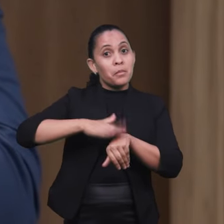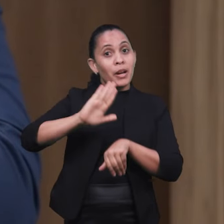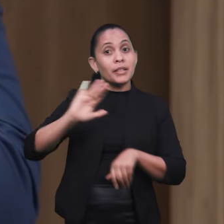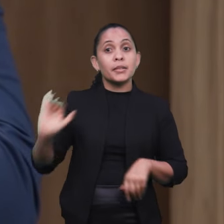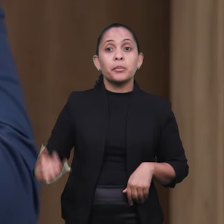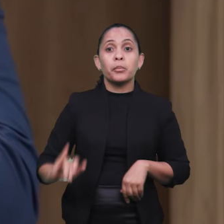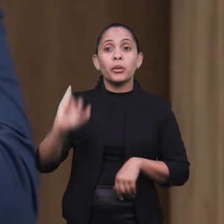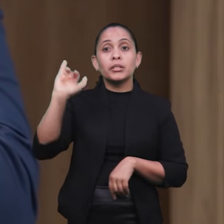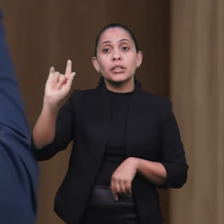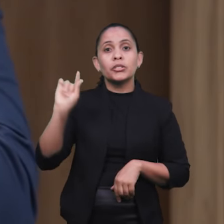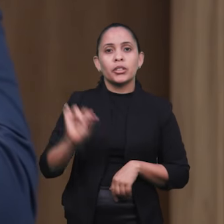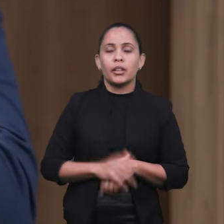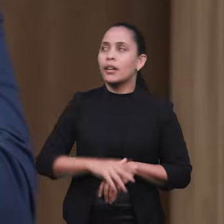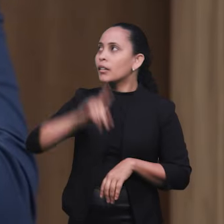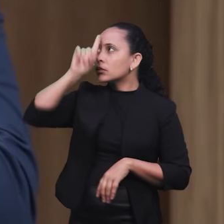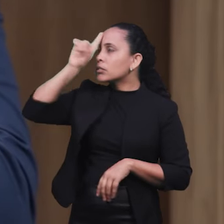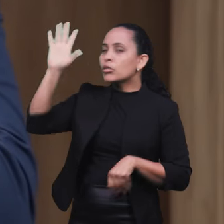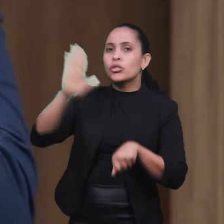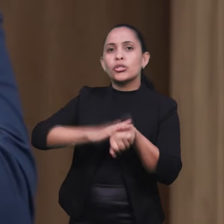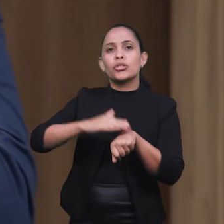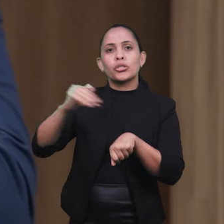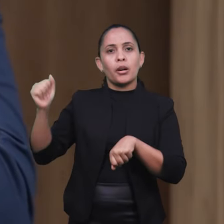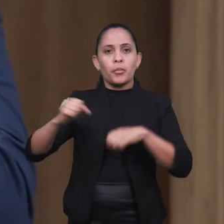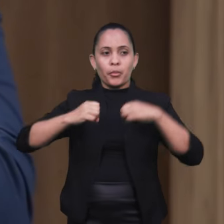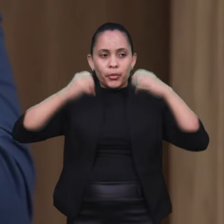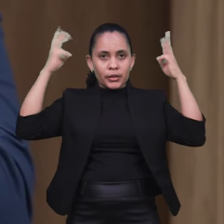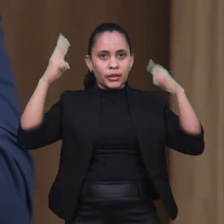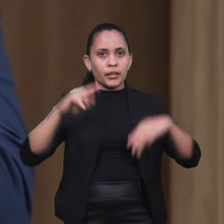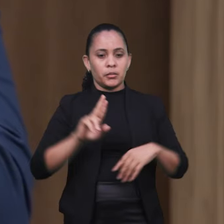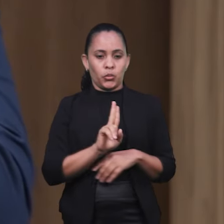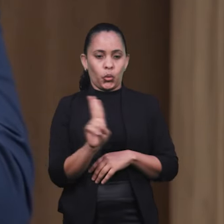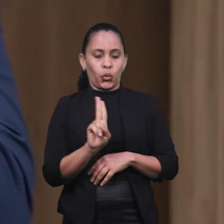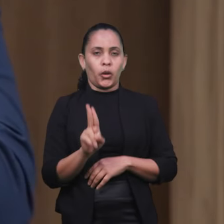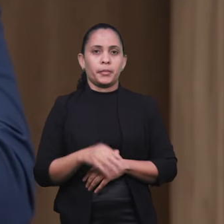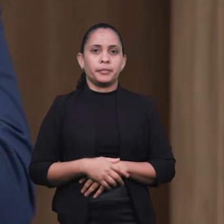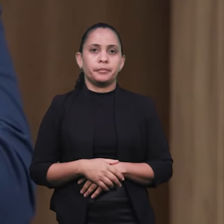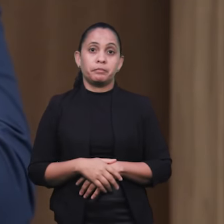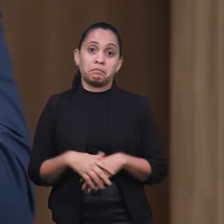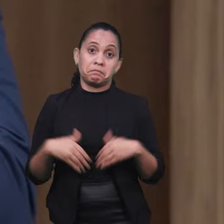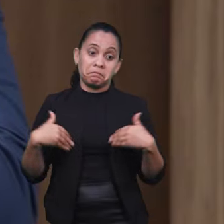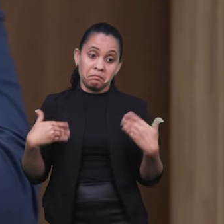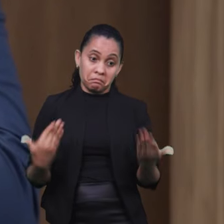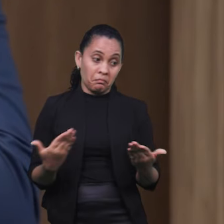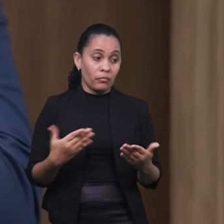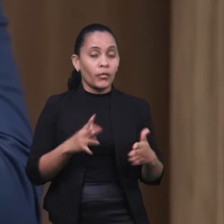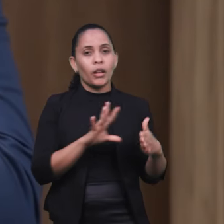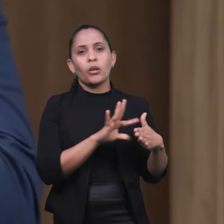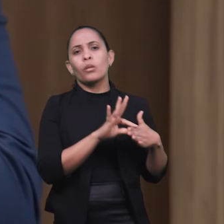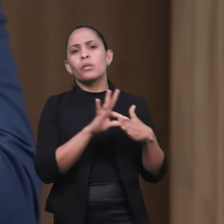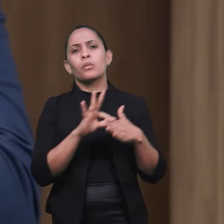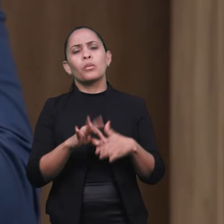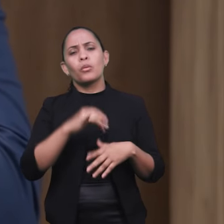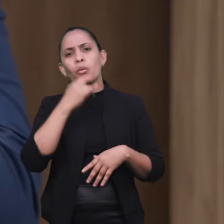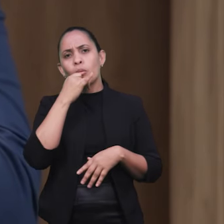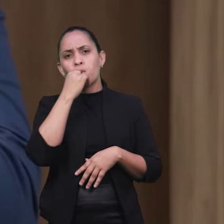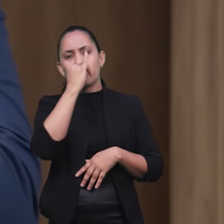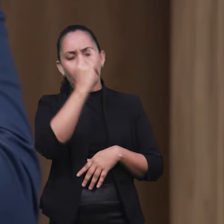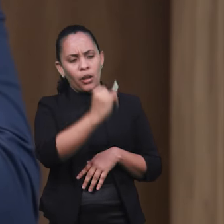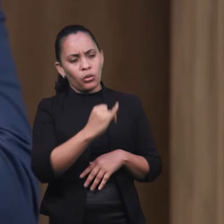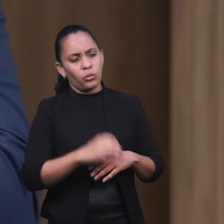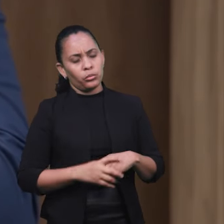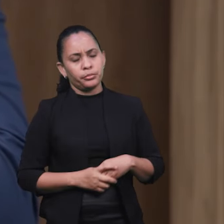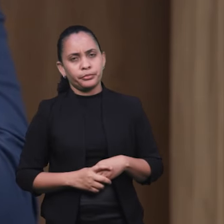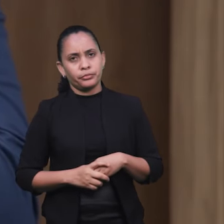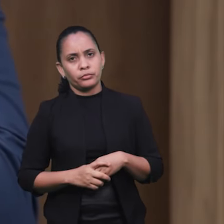importante, Deus chamou Moisés pelo nome e o comissionou, né,